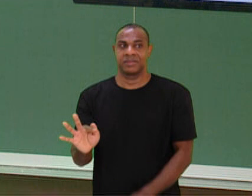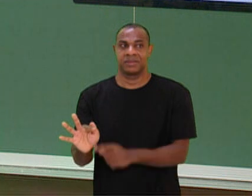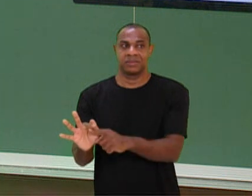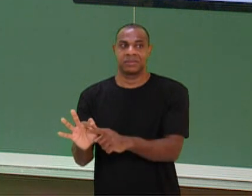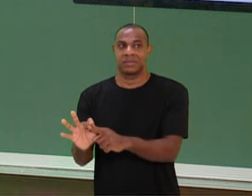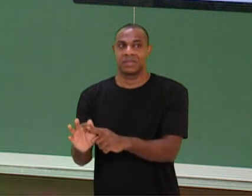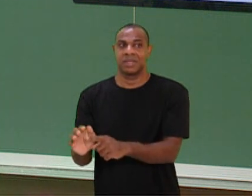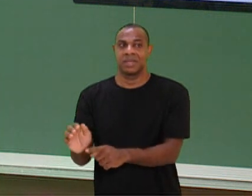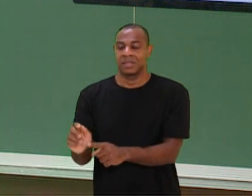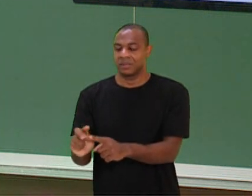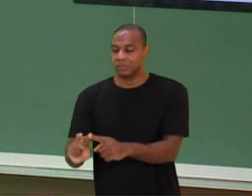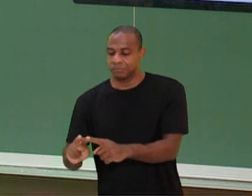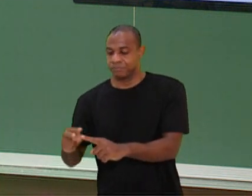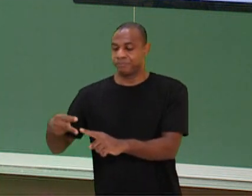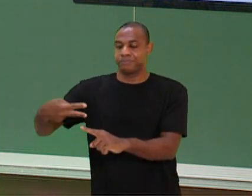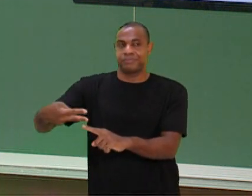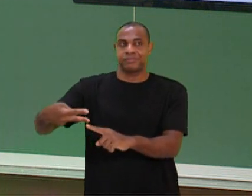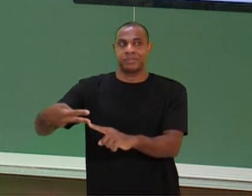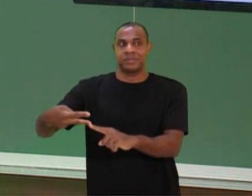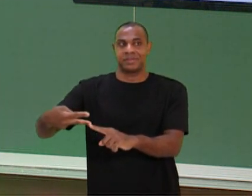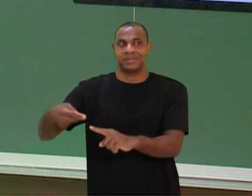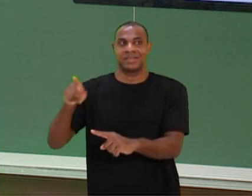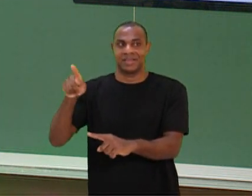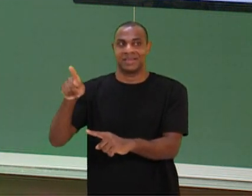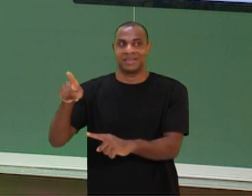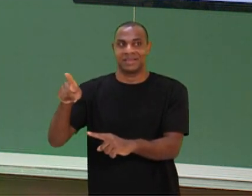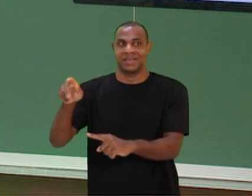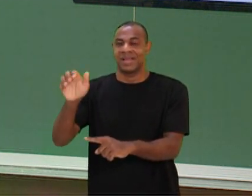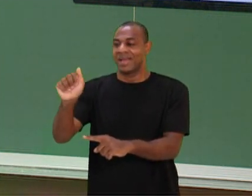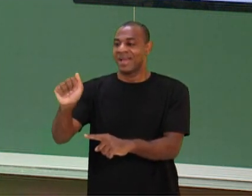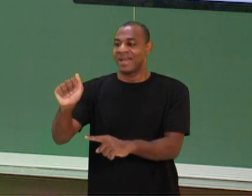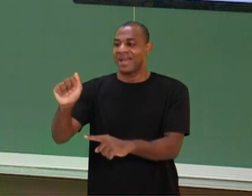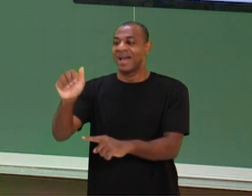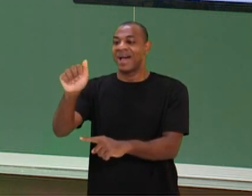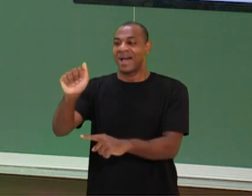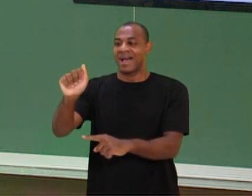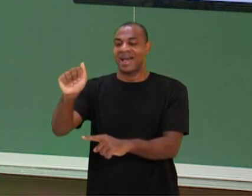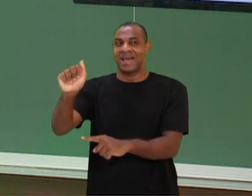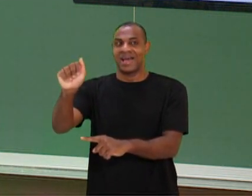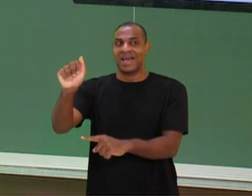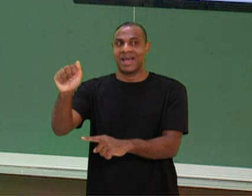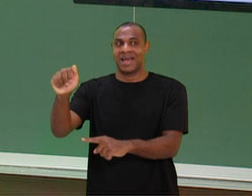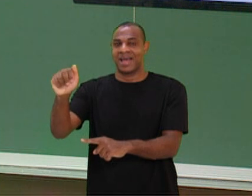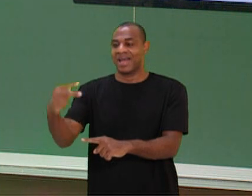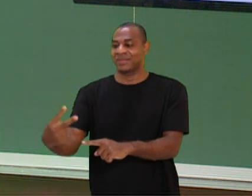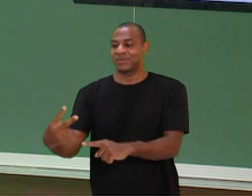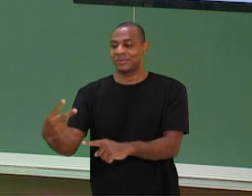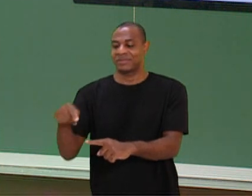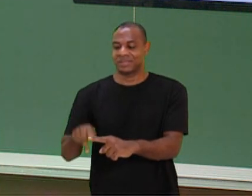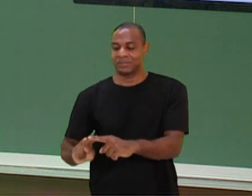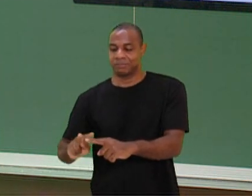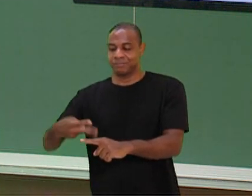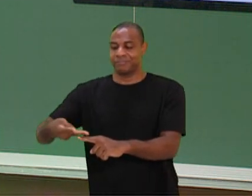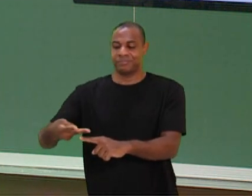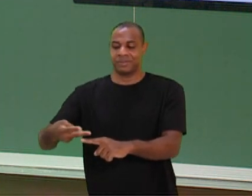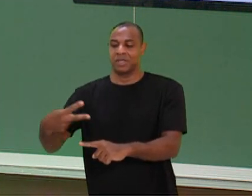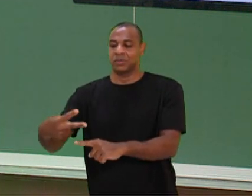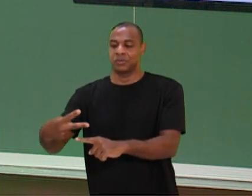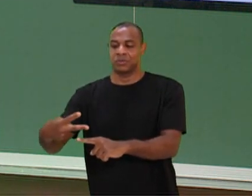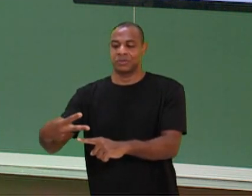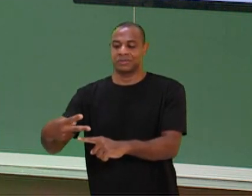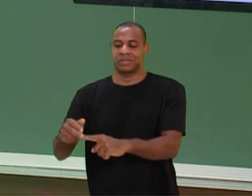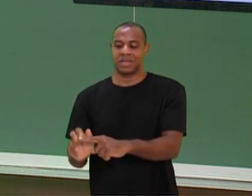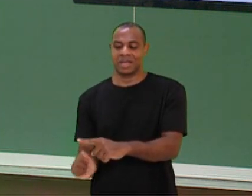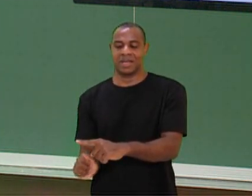Certo? Eu fiz isso. Quando eu faço isso, eu vou ter P2 é igual a 8F